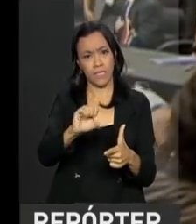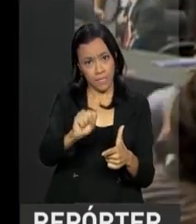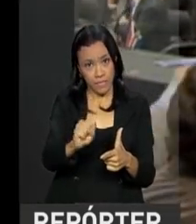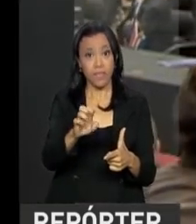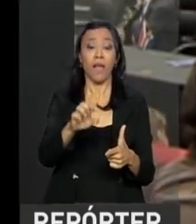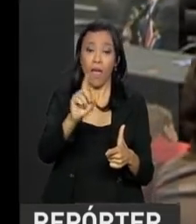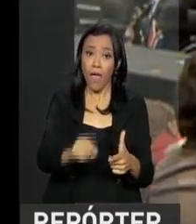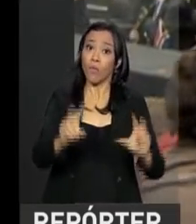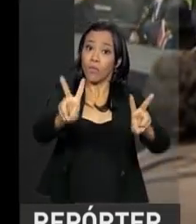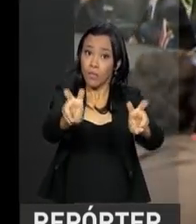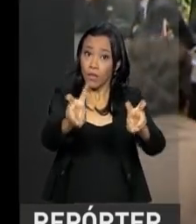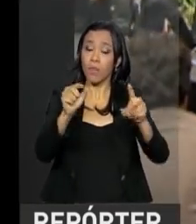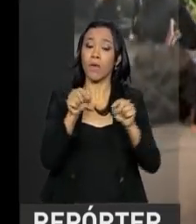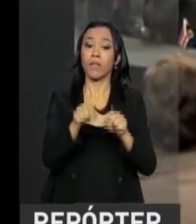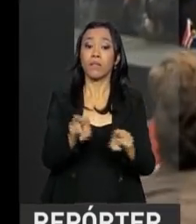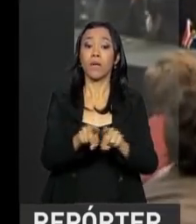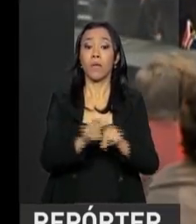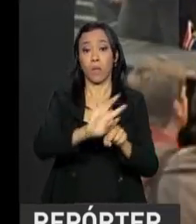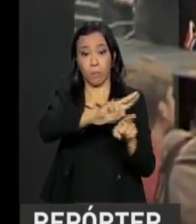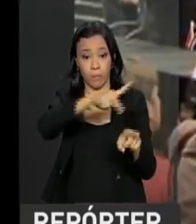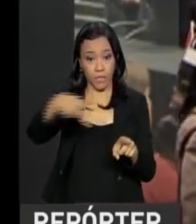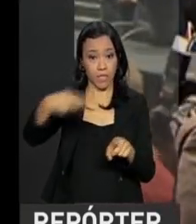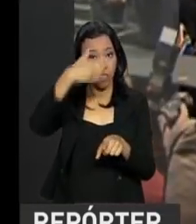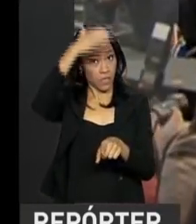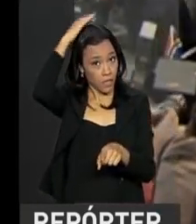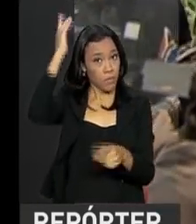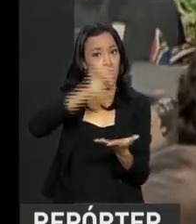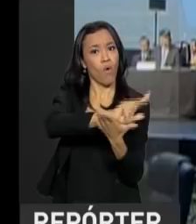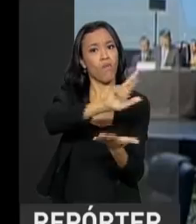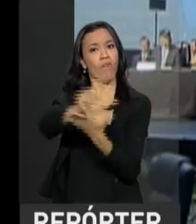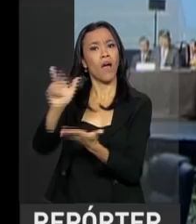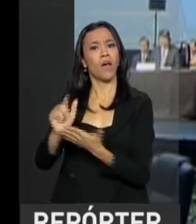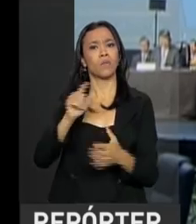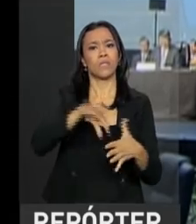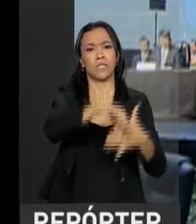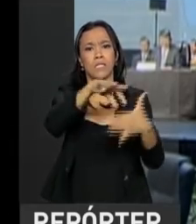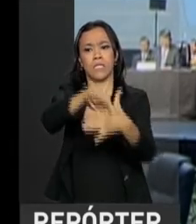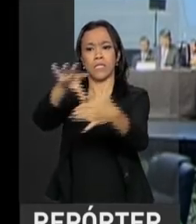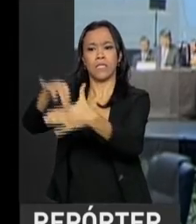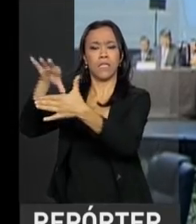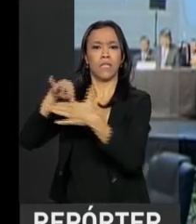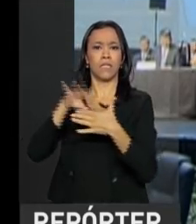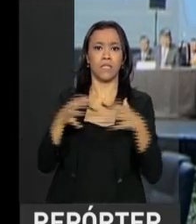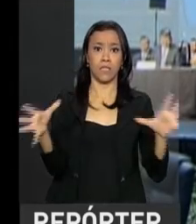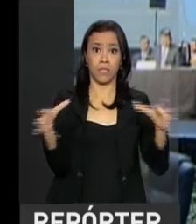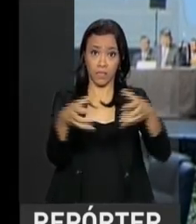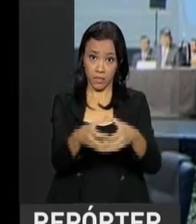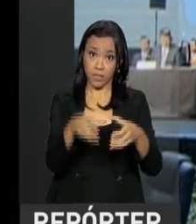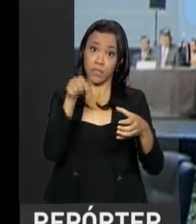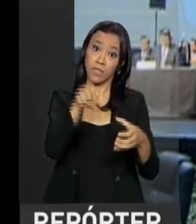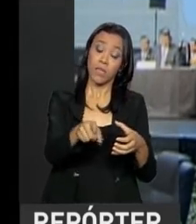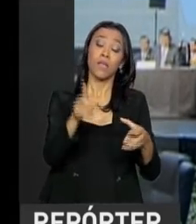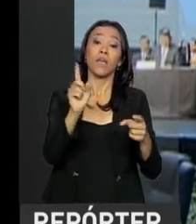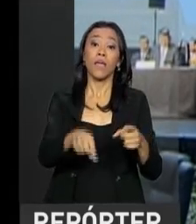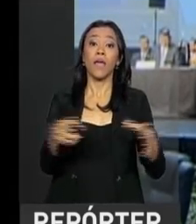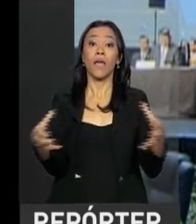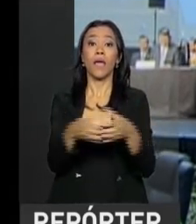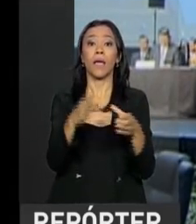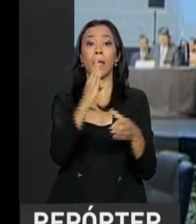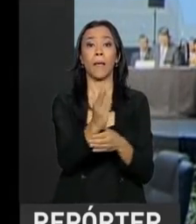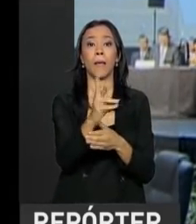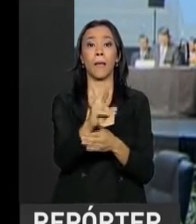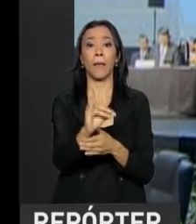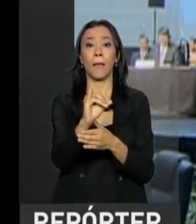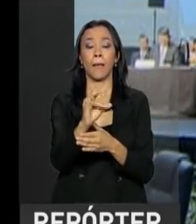a cúpula, o presidente Temer também deve se reunir com outras autoridades. Um dos encontros é entre os líderes dos BRICS, grupo das